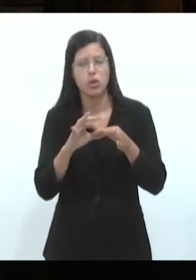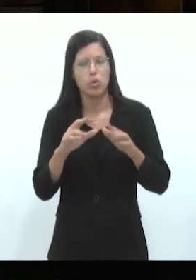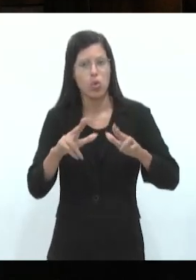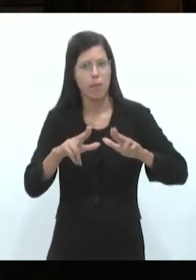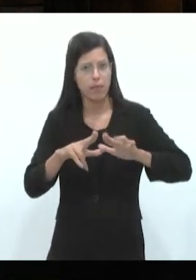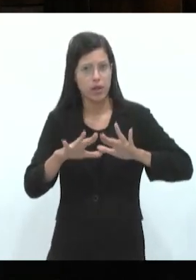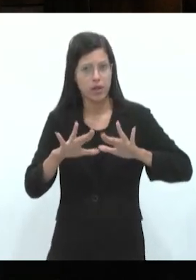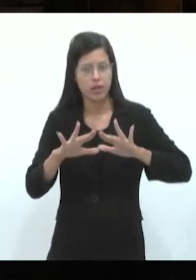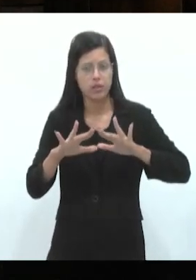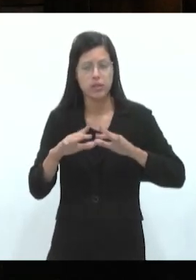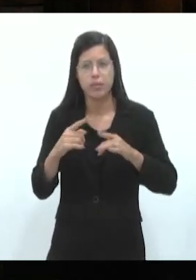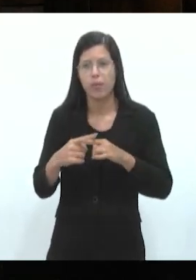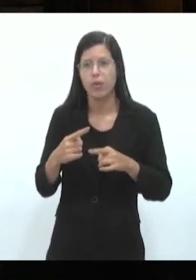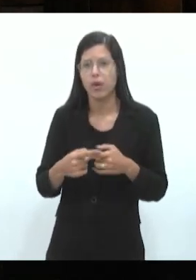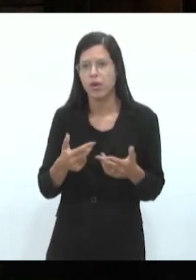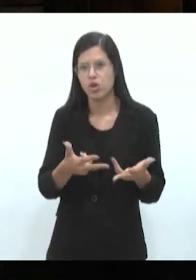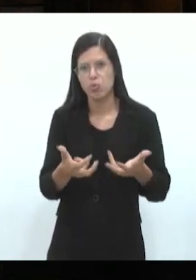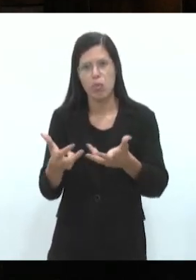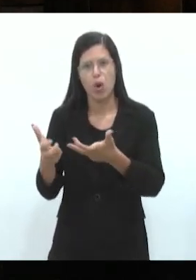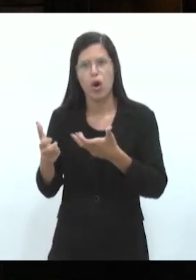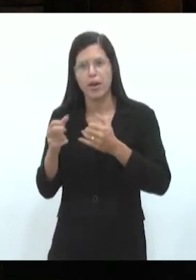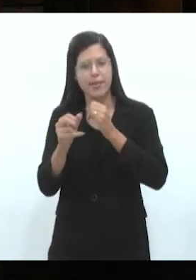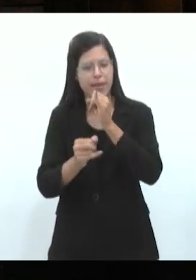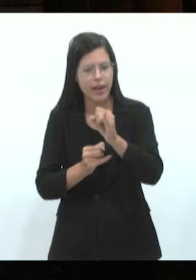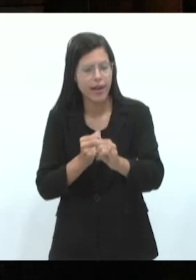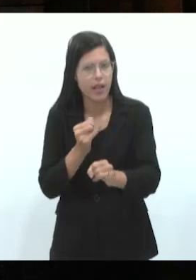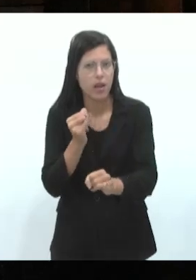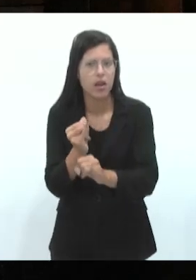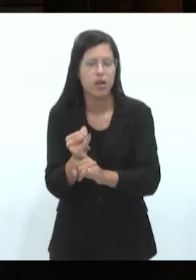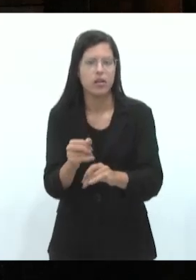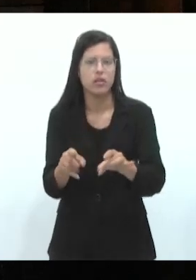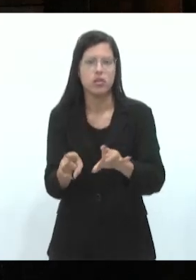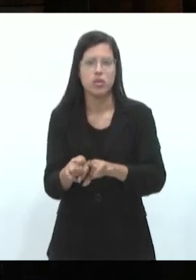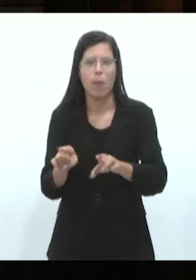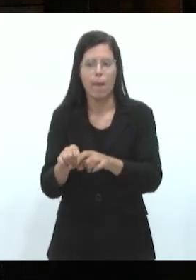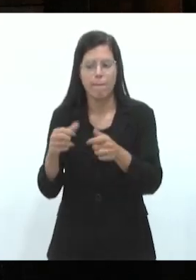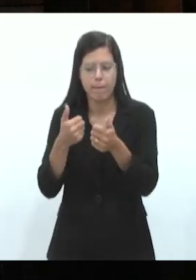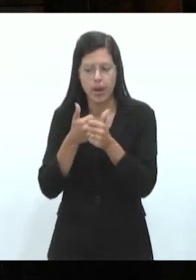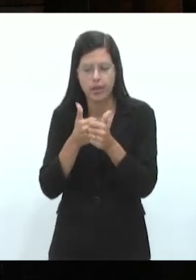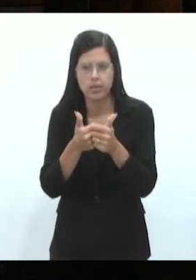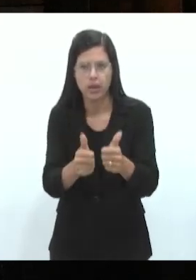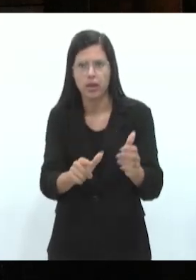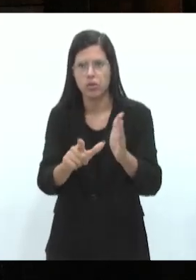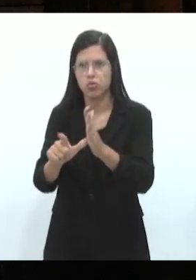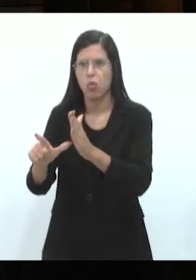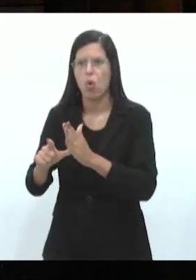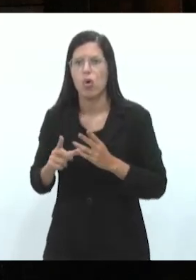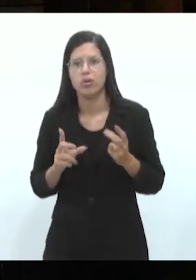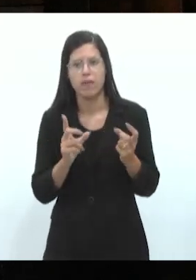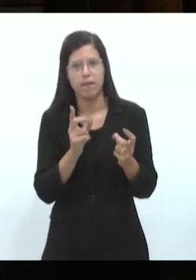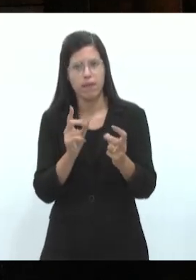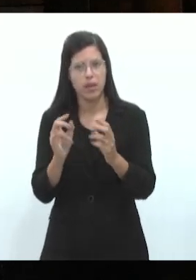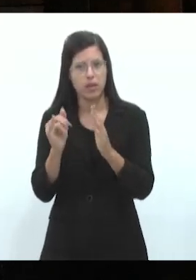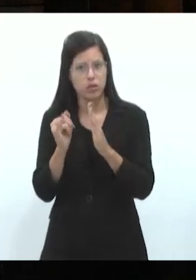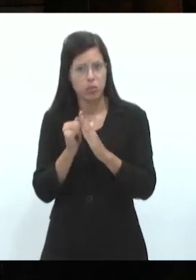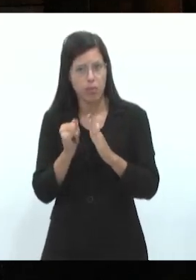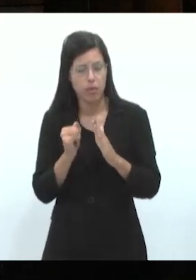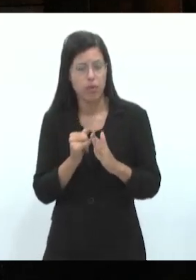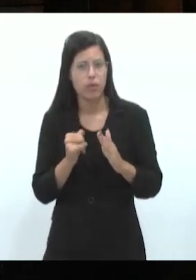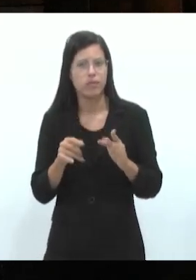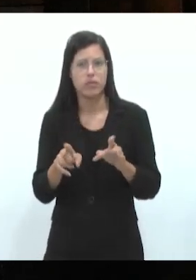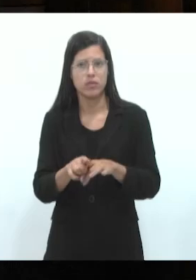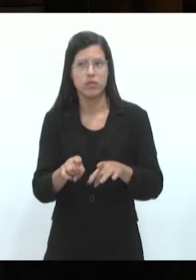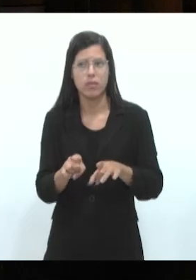gás, percentual na segurança do comércio, venda de imóveis, até percentual